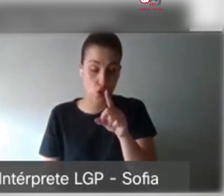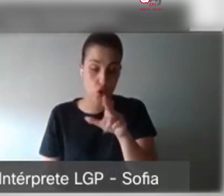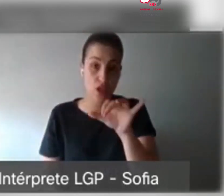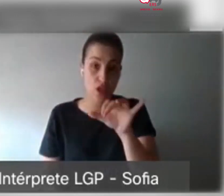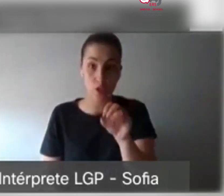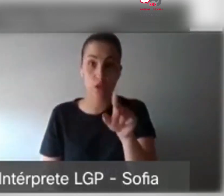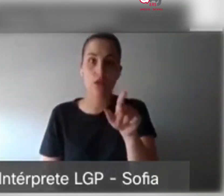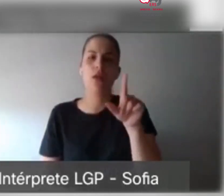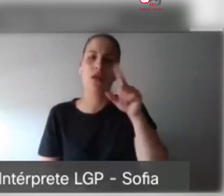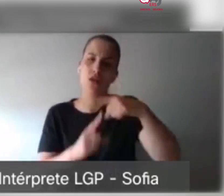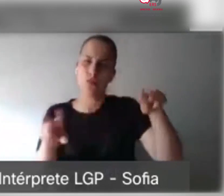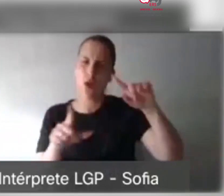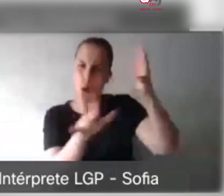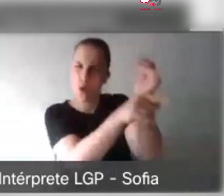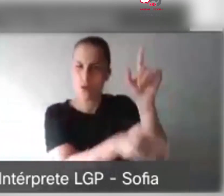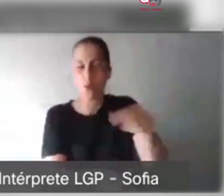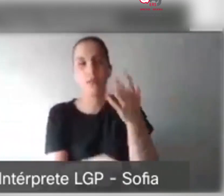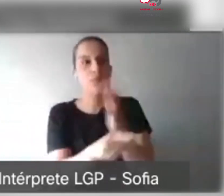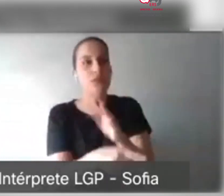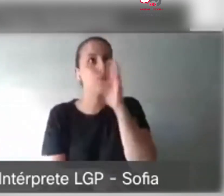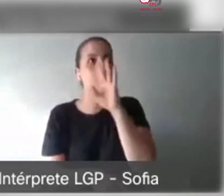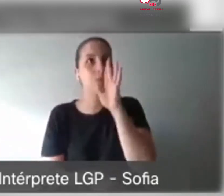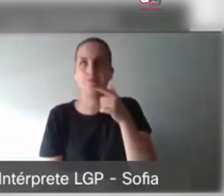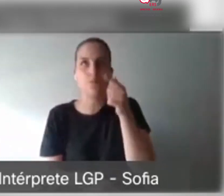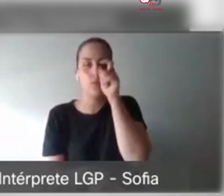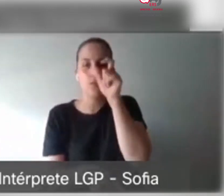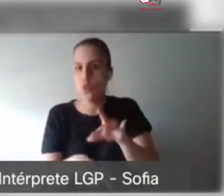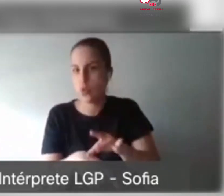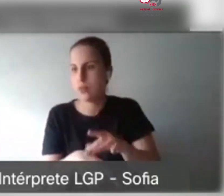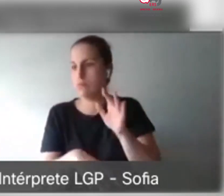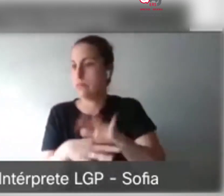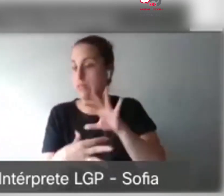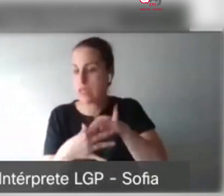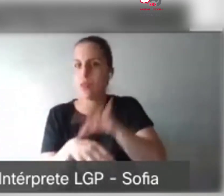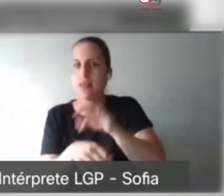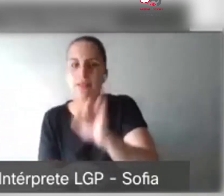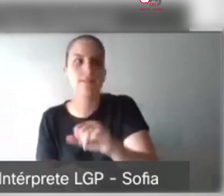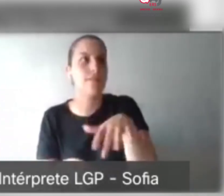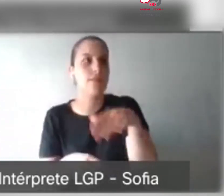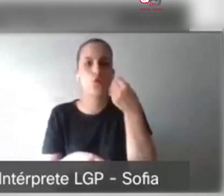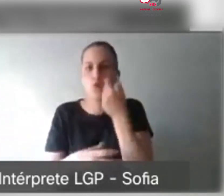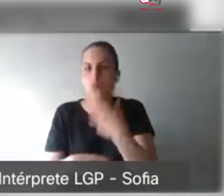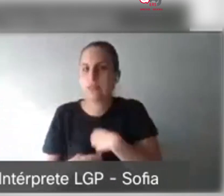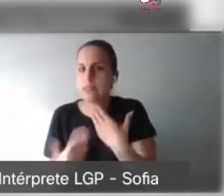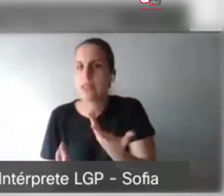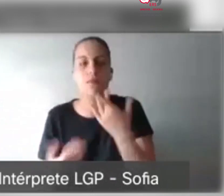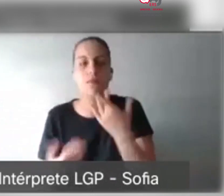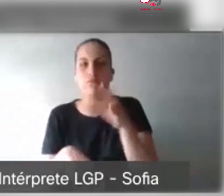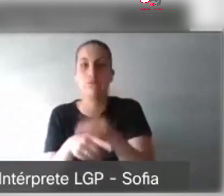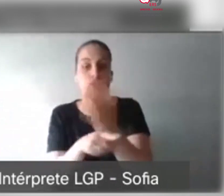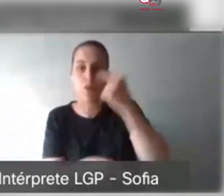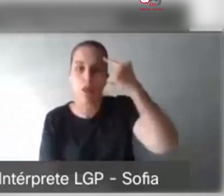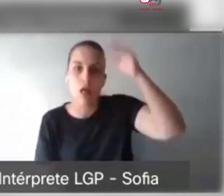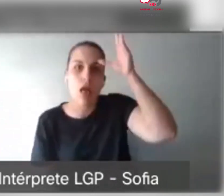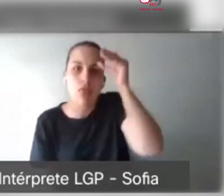doente, por razões relacionadas com a patologia, com o seu estado, com o tipo de doente, um doente que tinha alterações